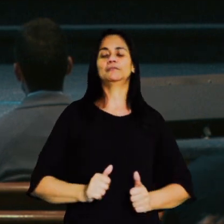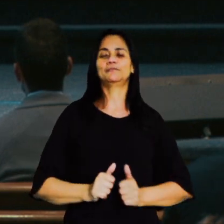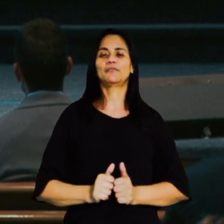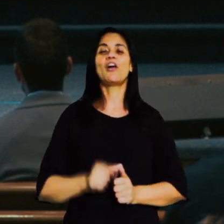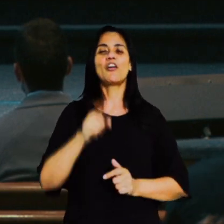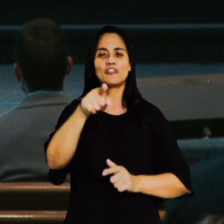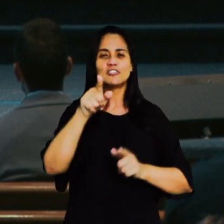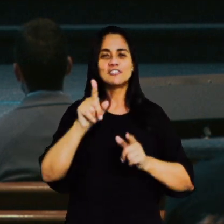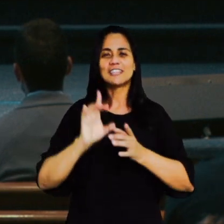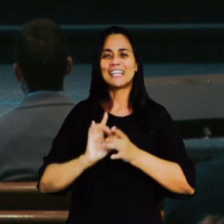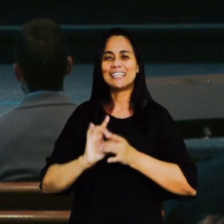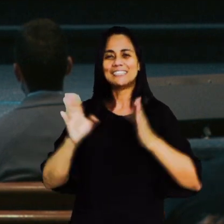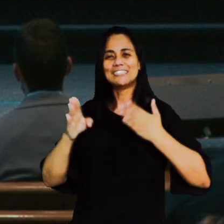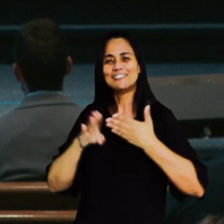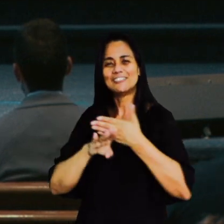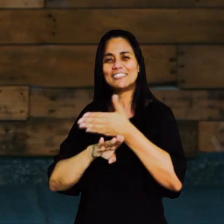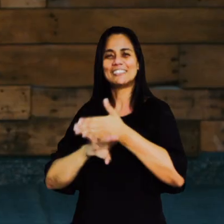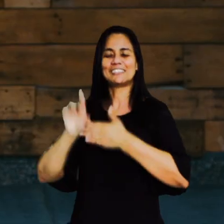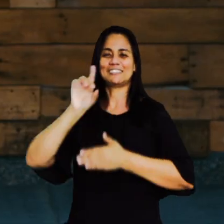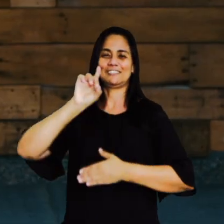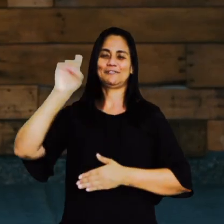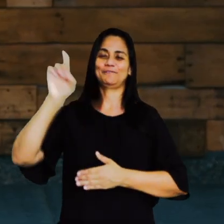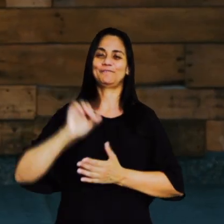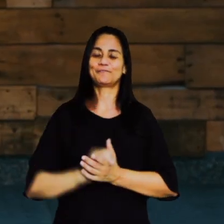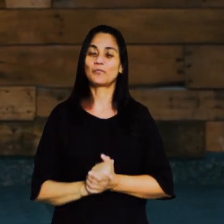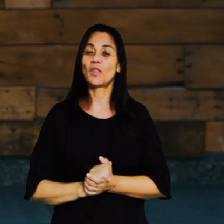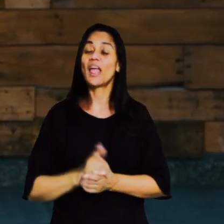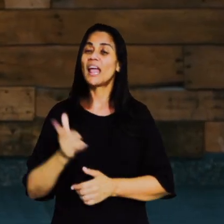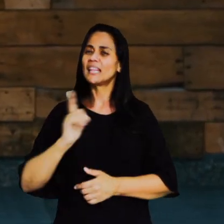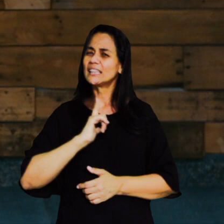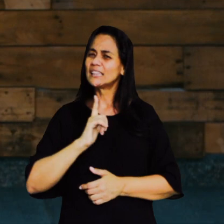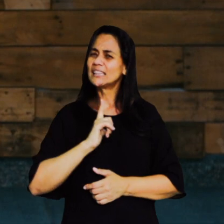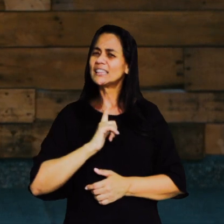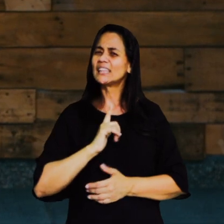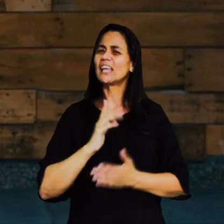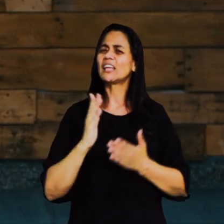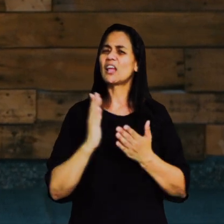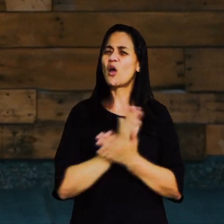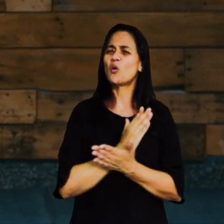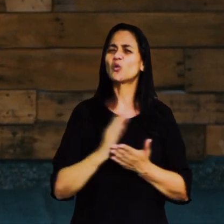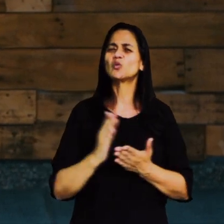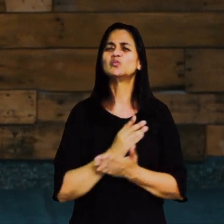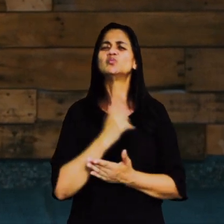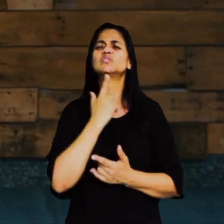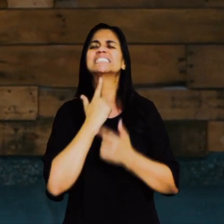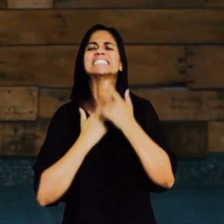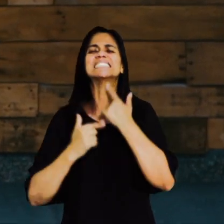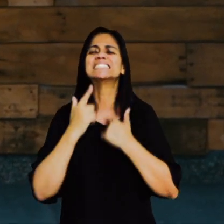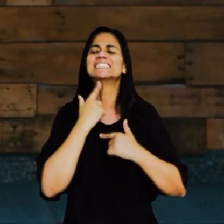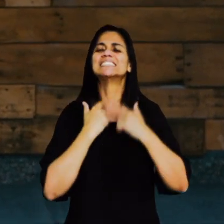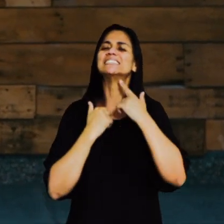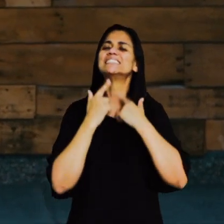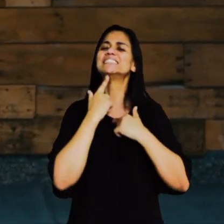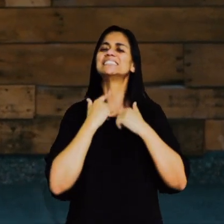algumas convicções, alguns desejos, alguns